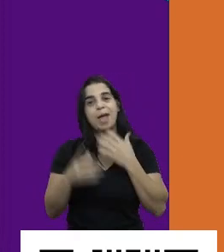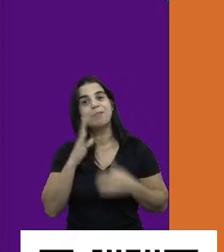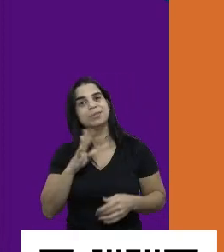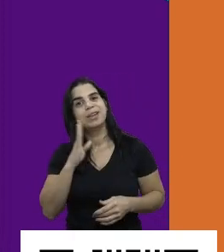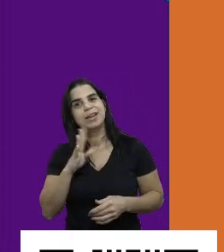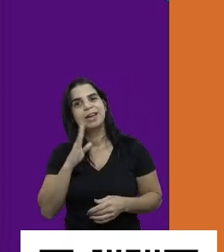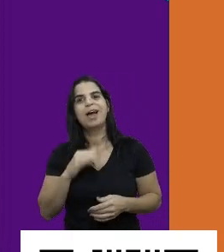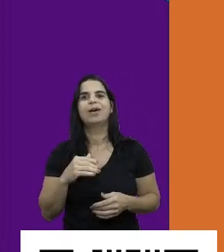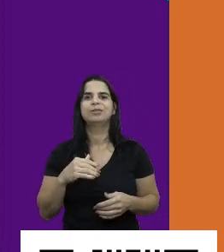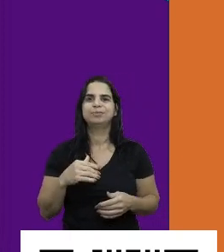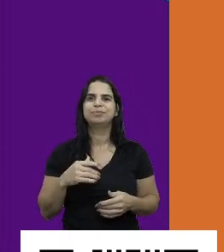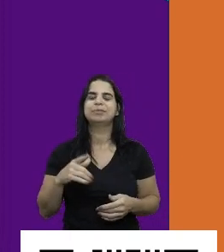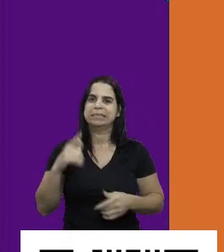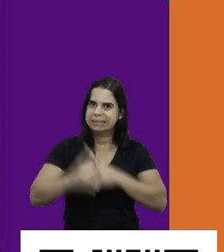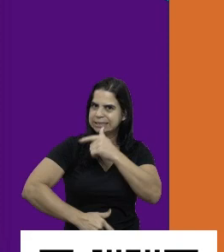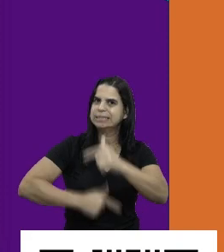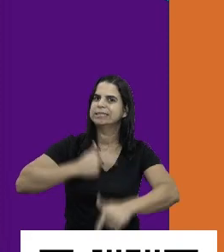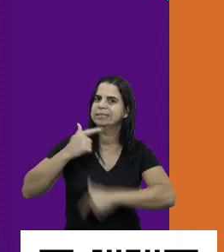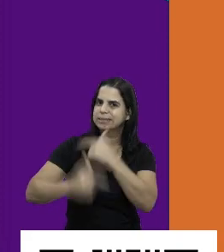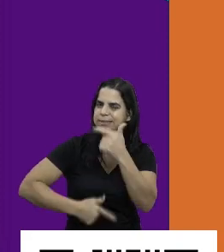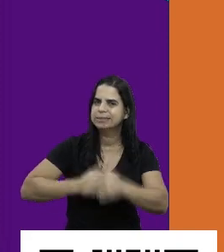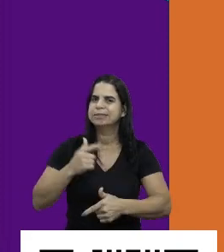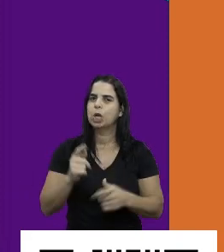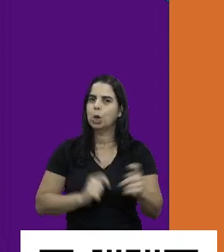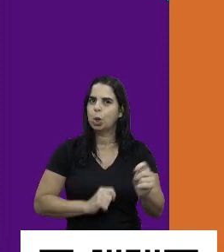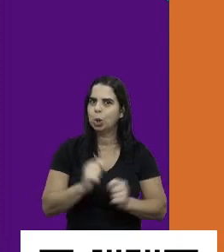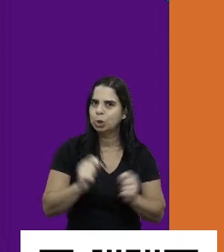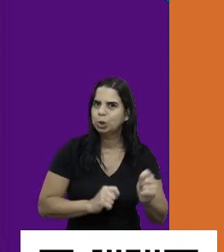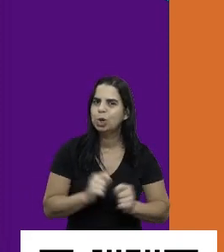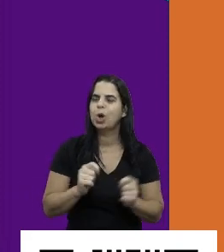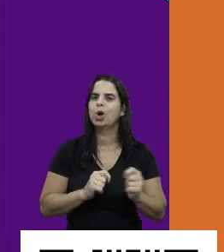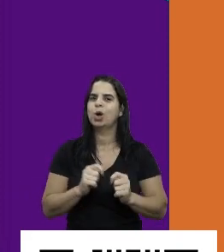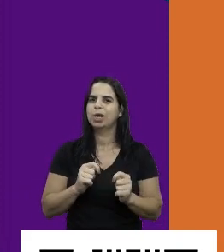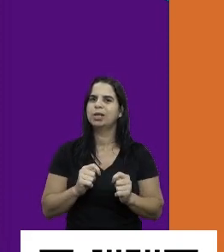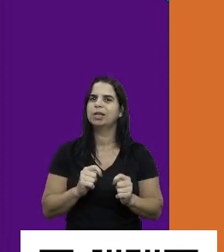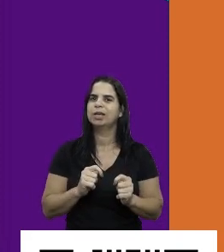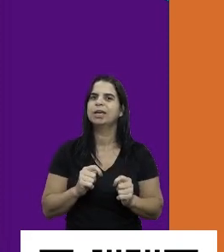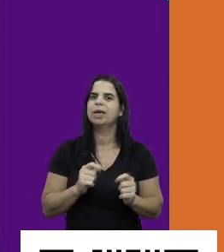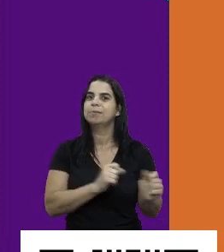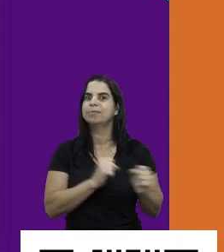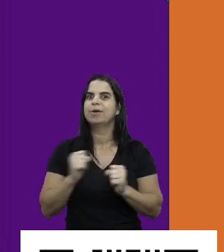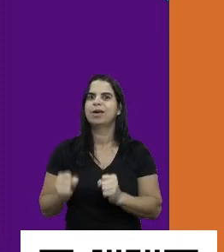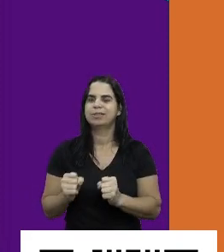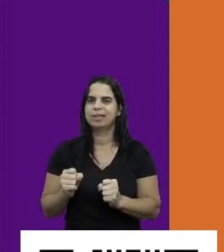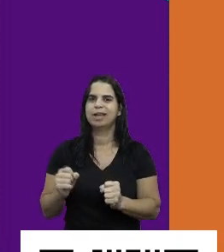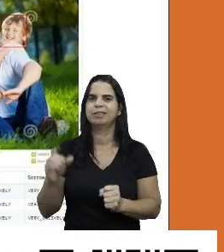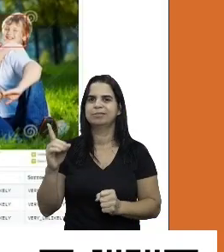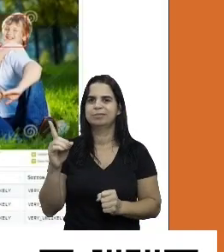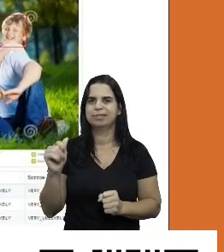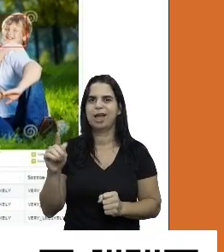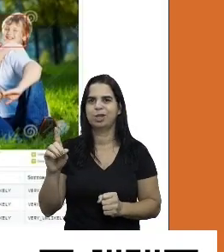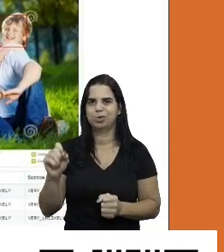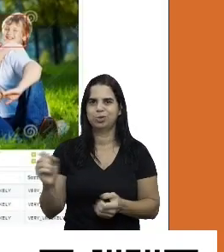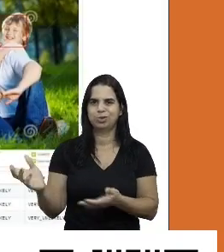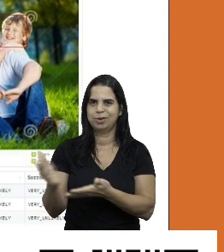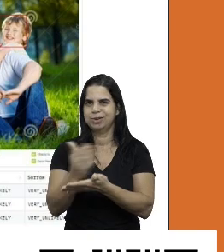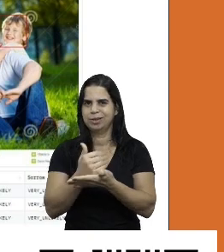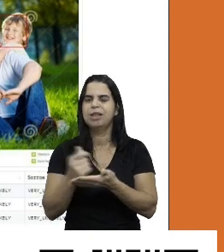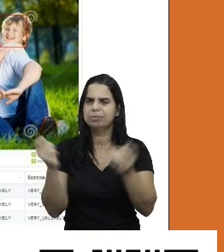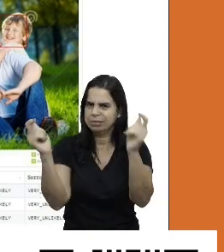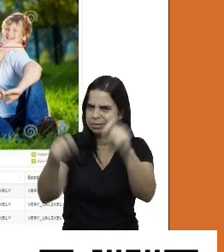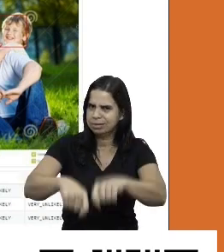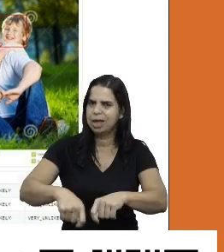legal isso gera muito trabalho muito controle muito domínio do dado mas é absolutamente automatizado possível desfazer